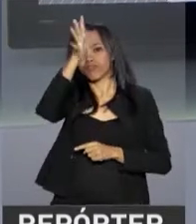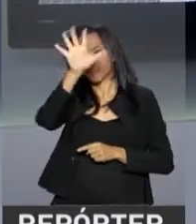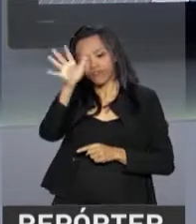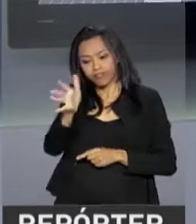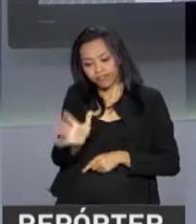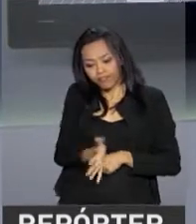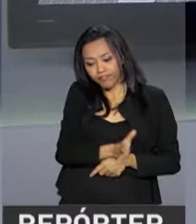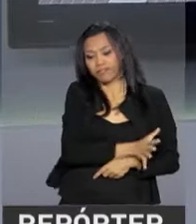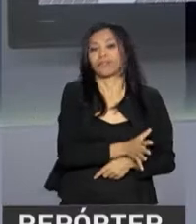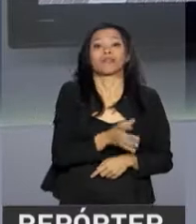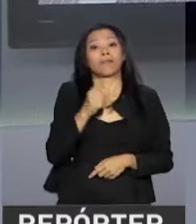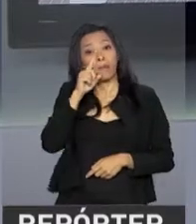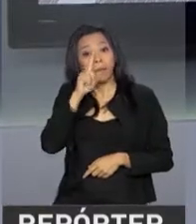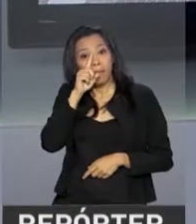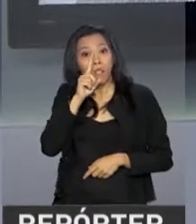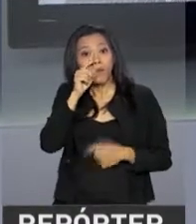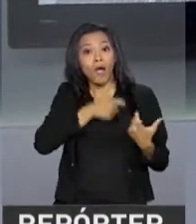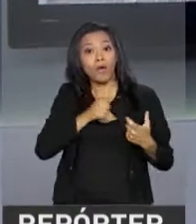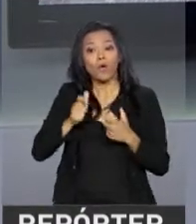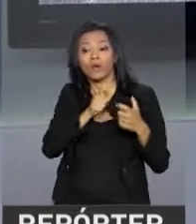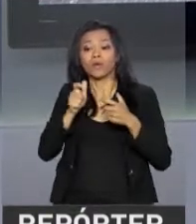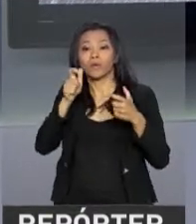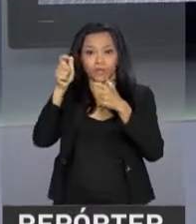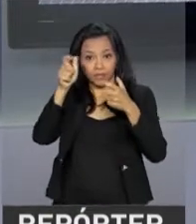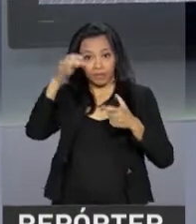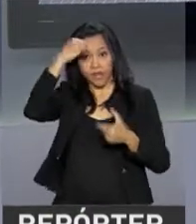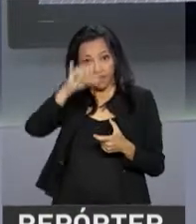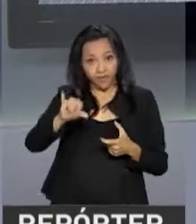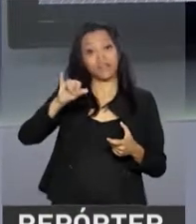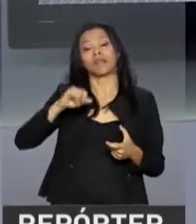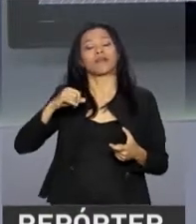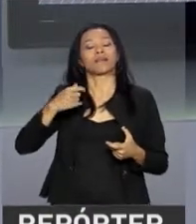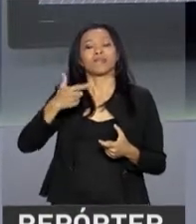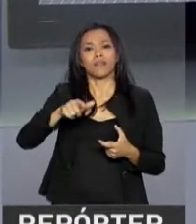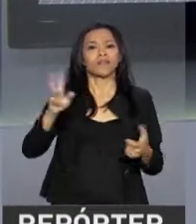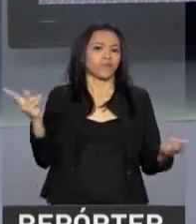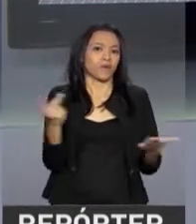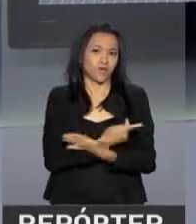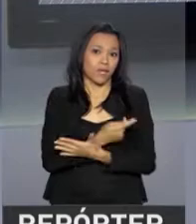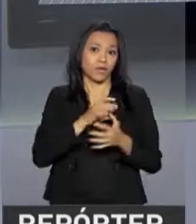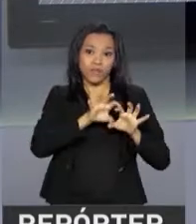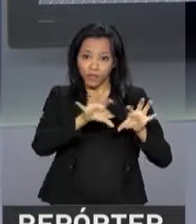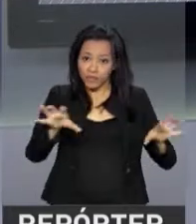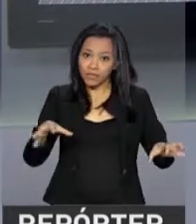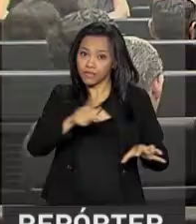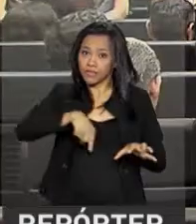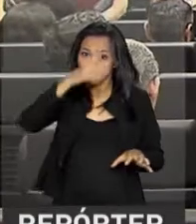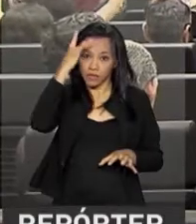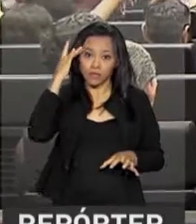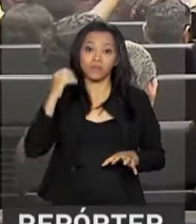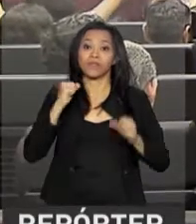o mapeamento de riscos evitando futuros desastres na região litorânea que a fé tem no meio ambiente e as pessoas